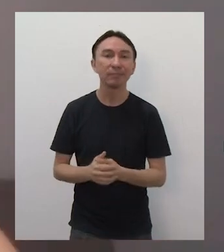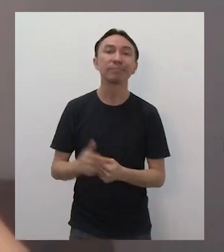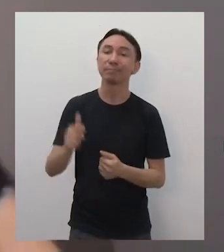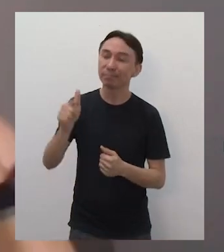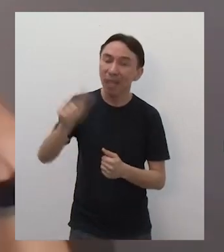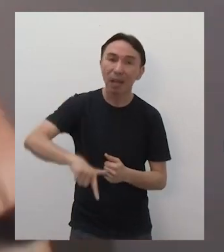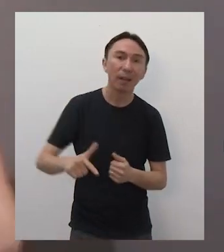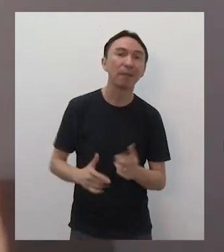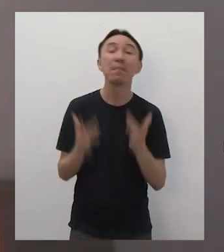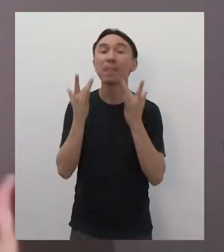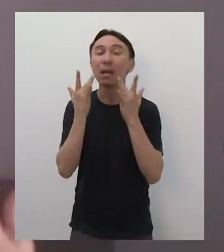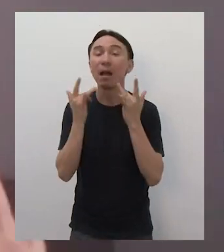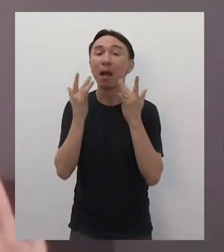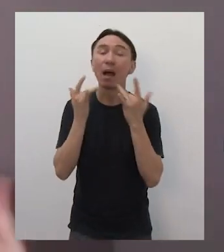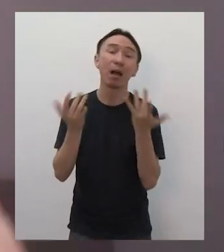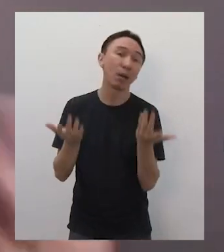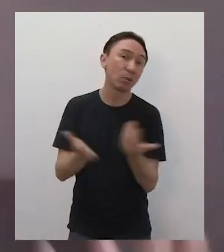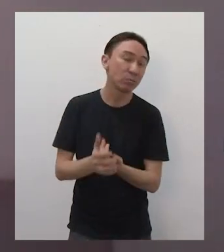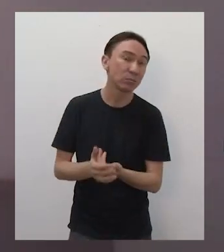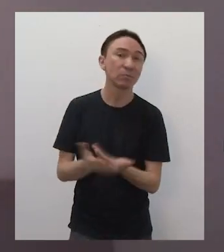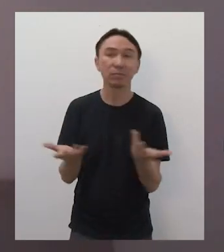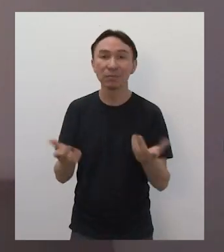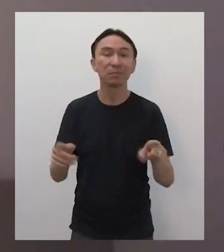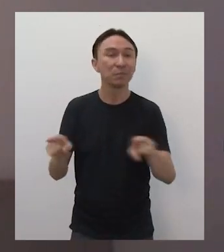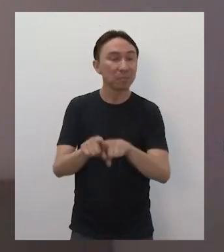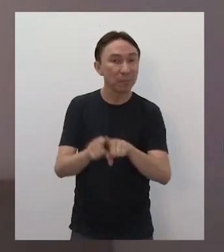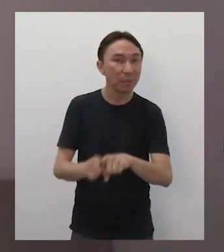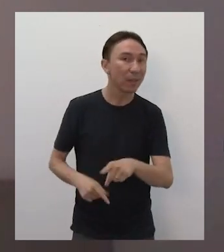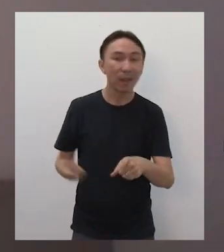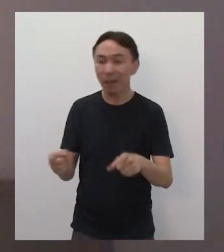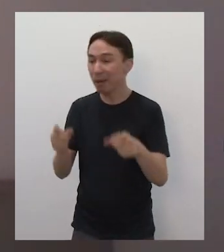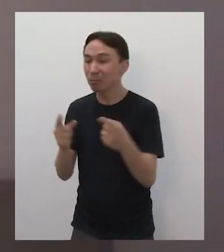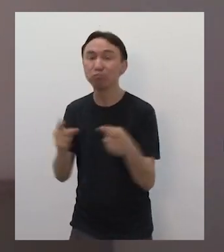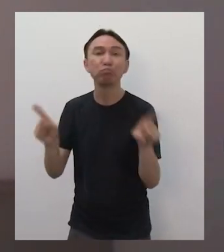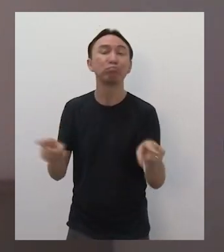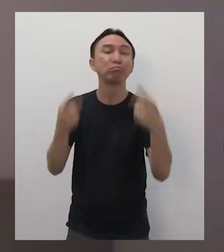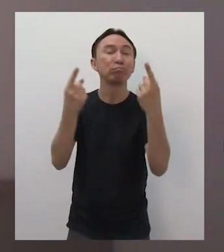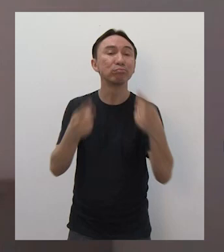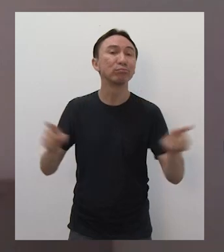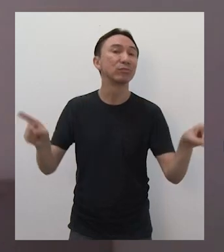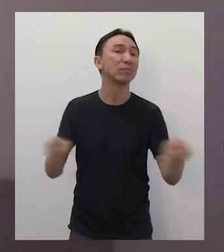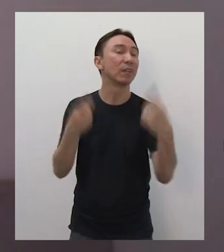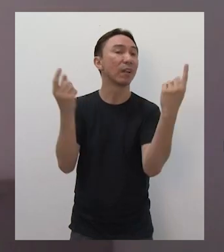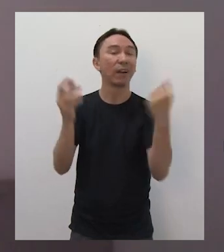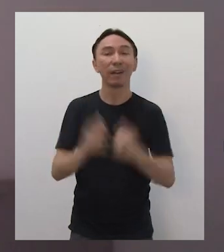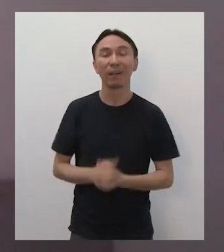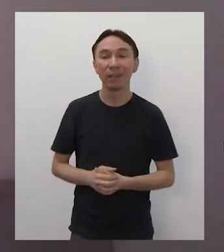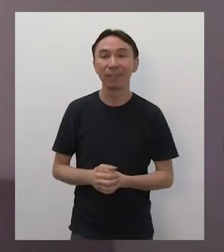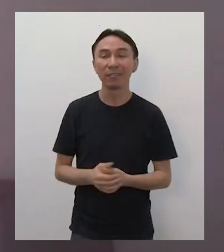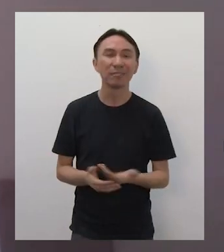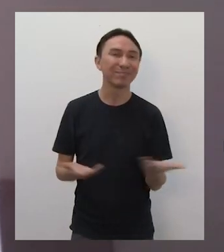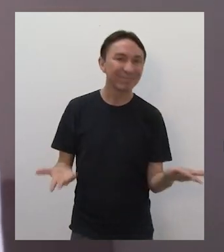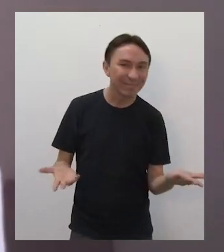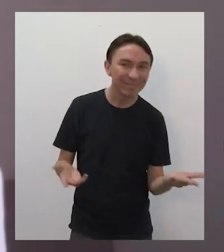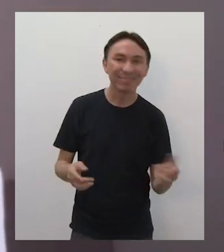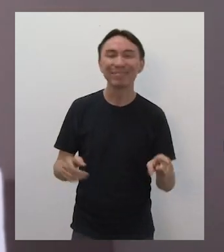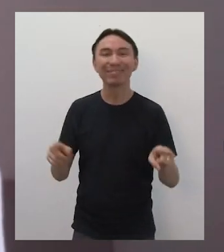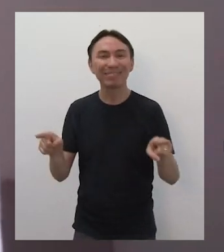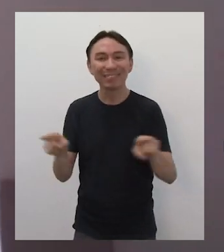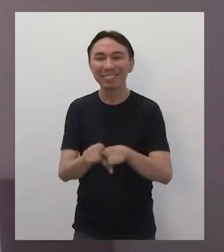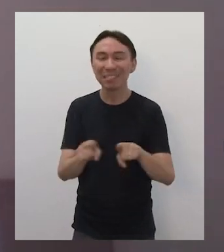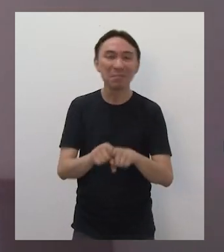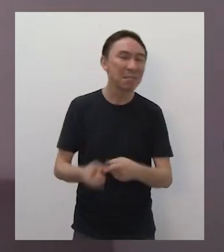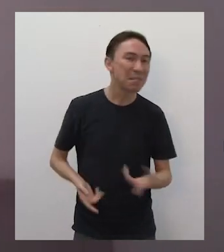teatro, né? Momento de música, momentos de expressão nas